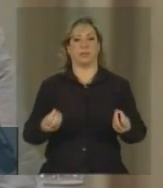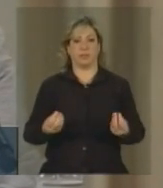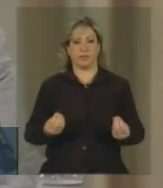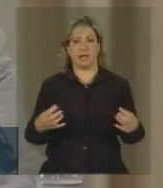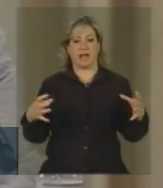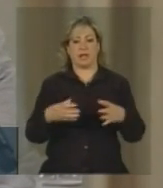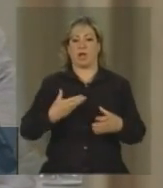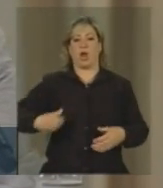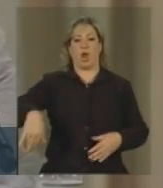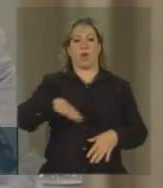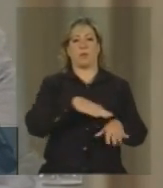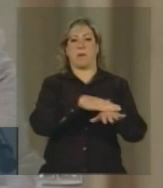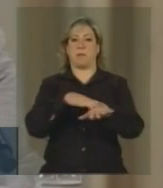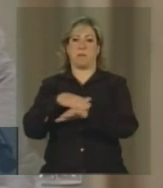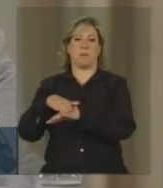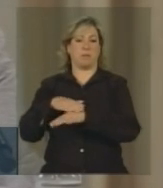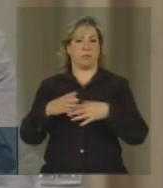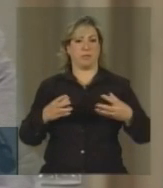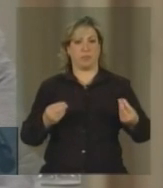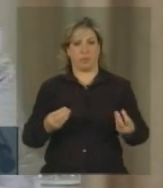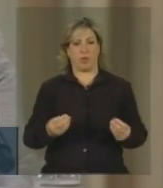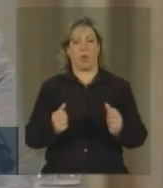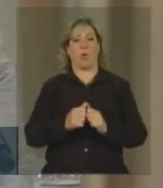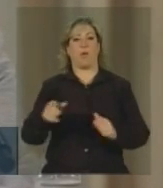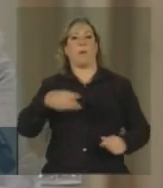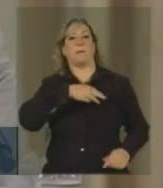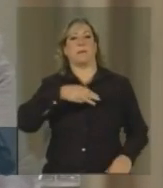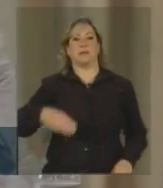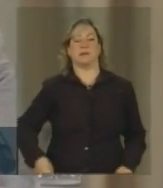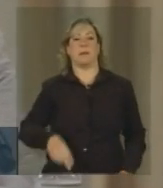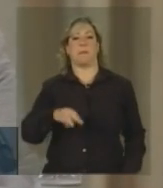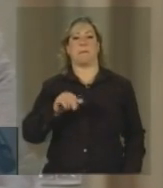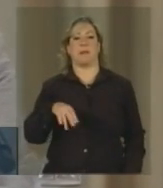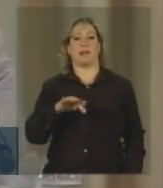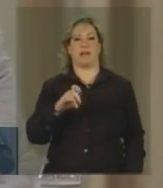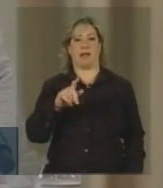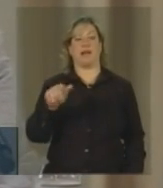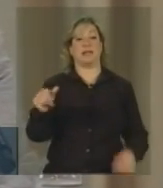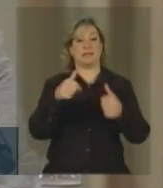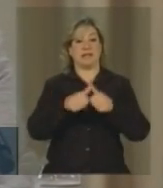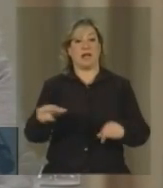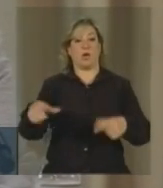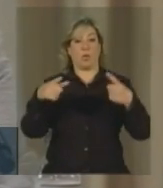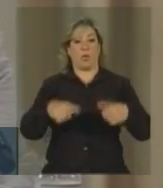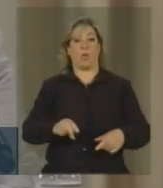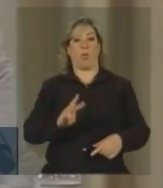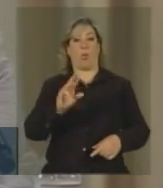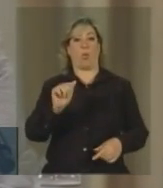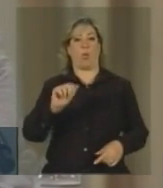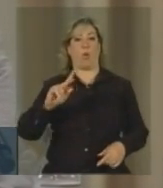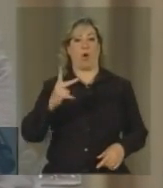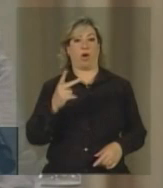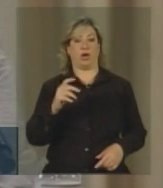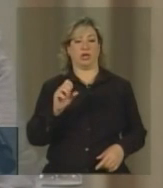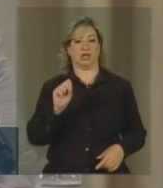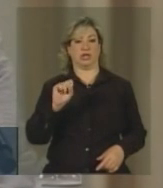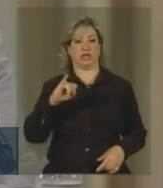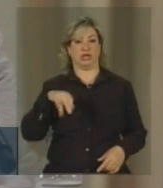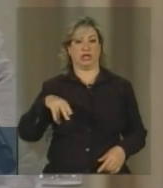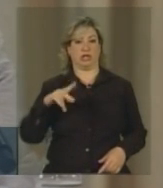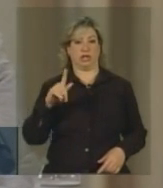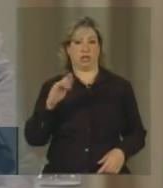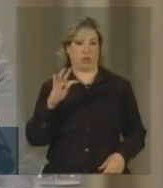Entre nós, eu tenho conversado com o ministro Guido Mantega, que está em Washington, com o ministro Tombini, que chegou